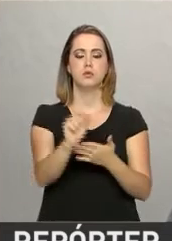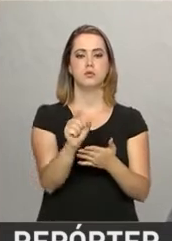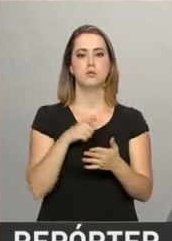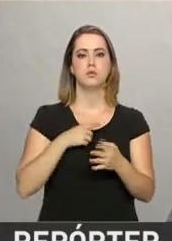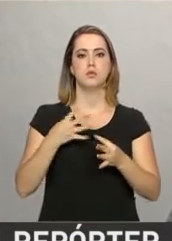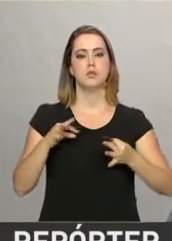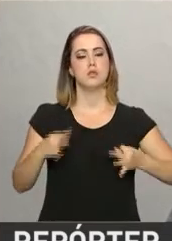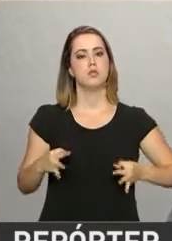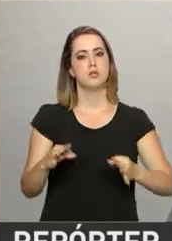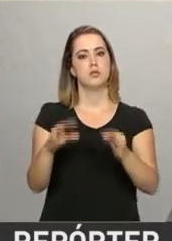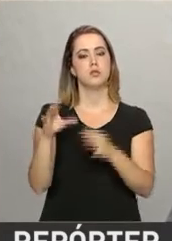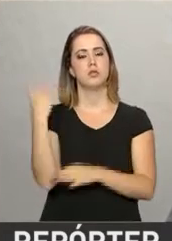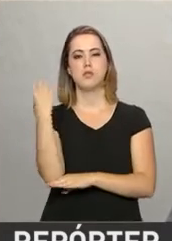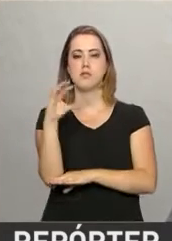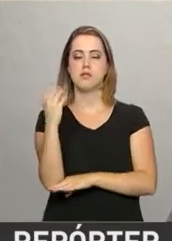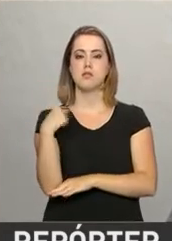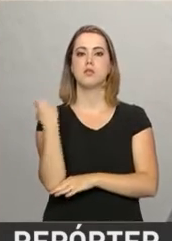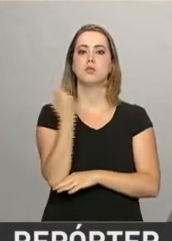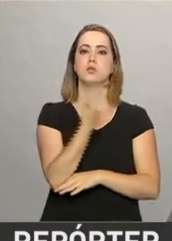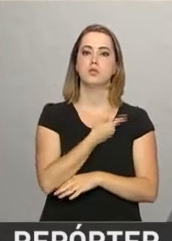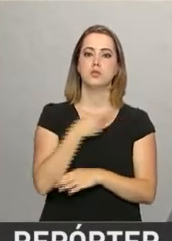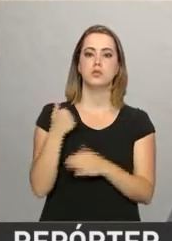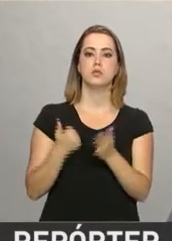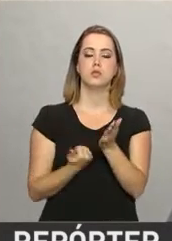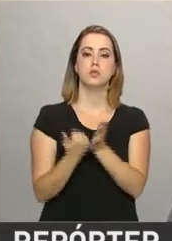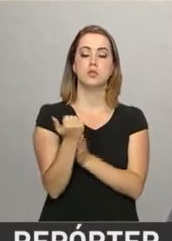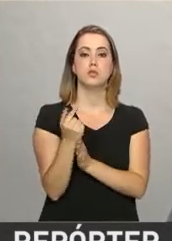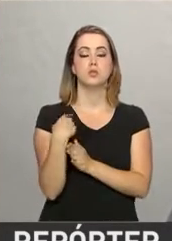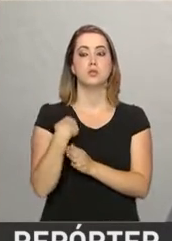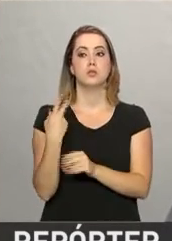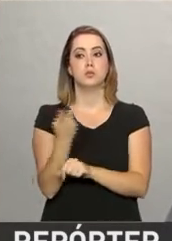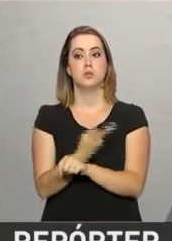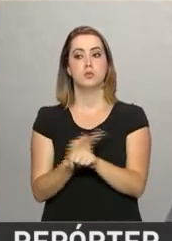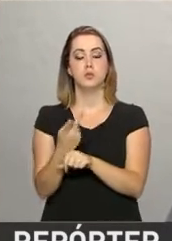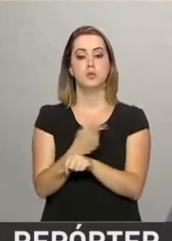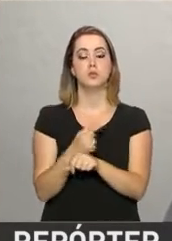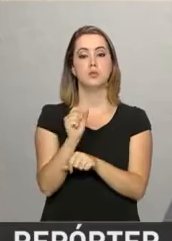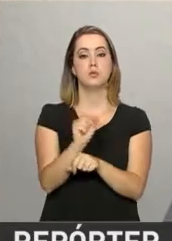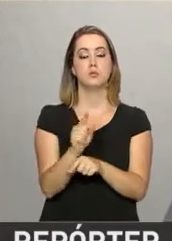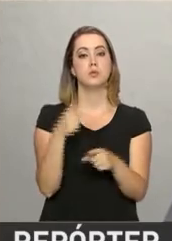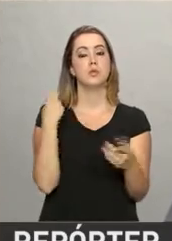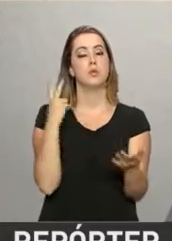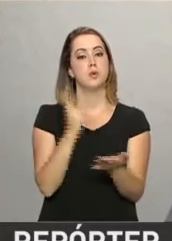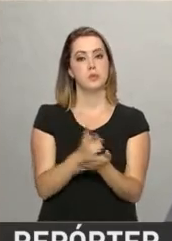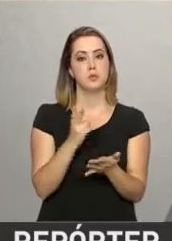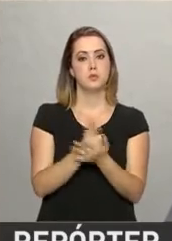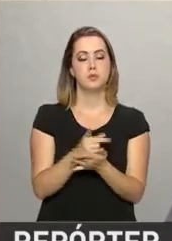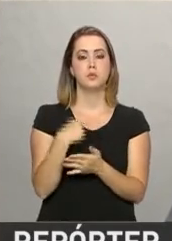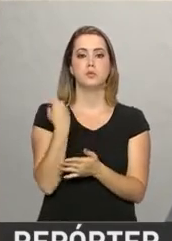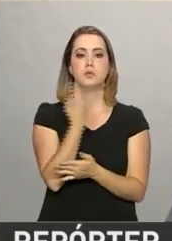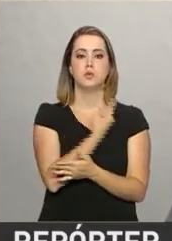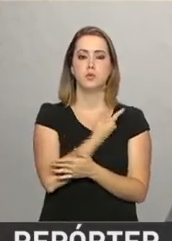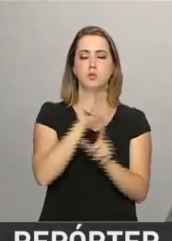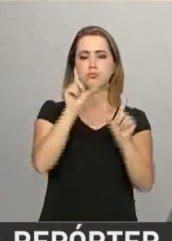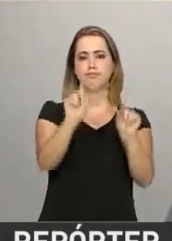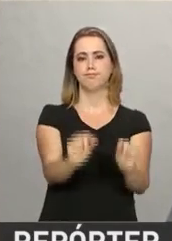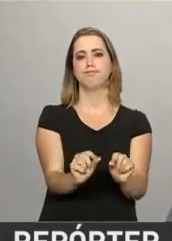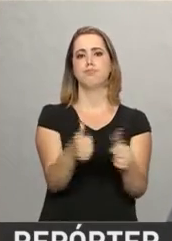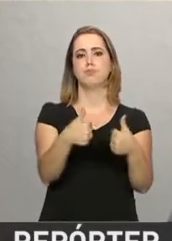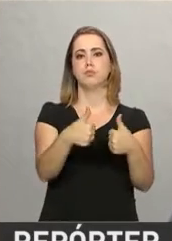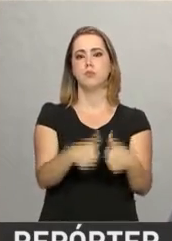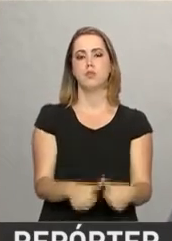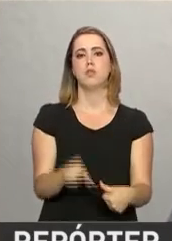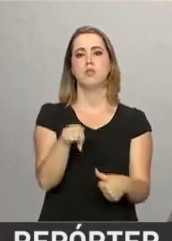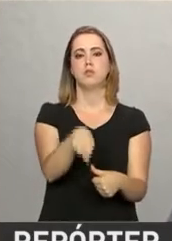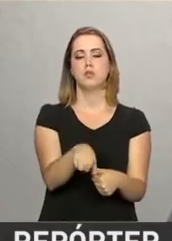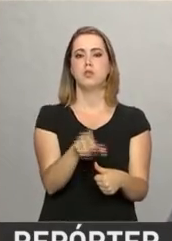pra nós lembrar que nós vamos a explorar apesar de termos ainda pouca presença na região da cidade de